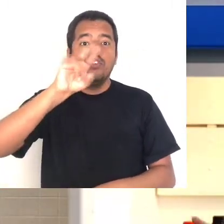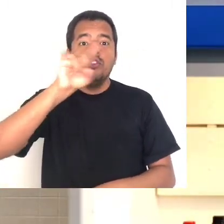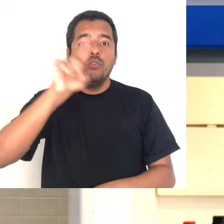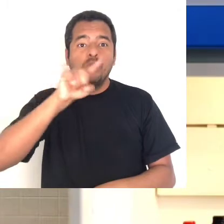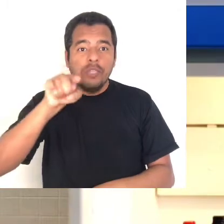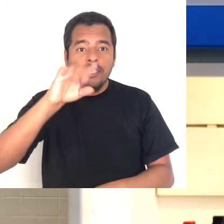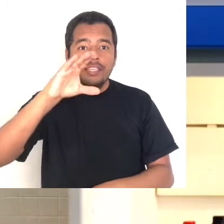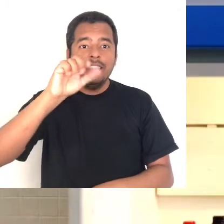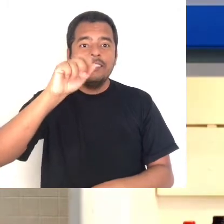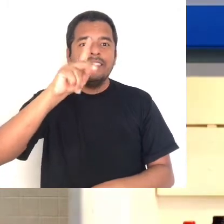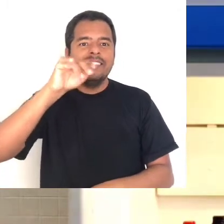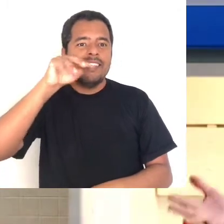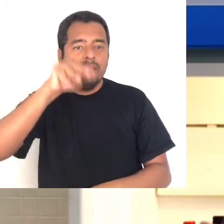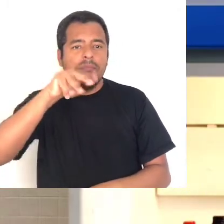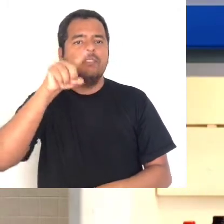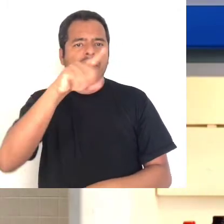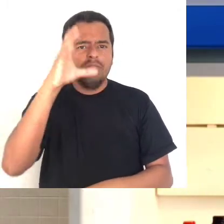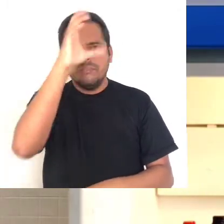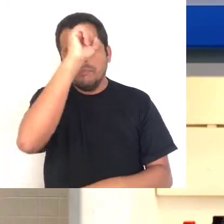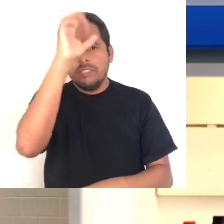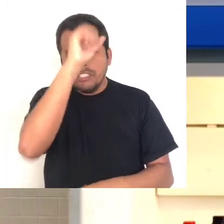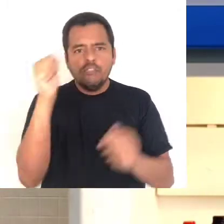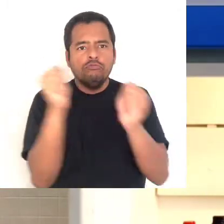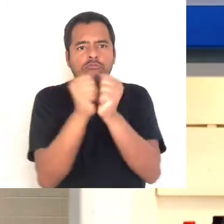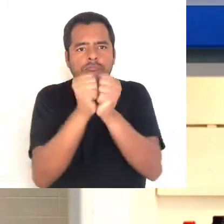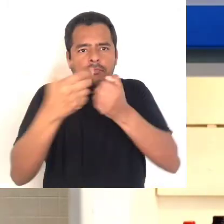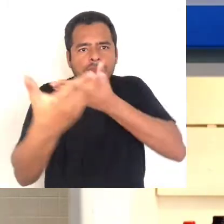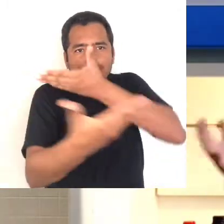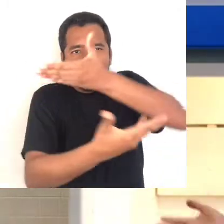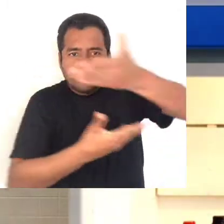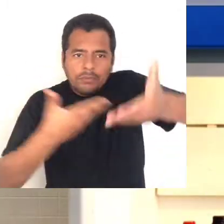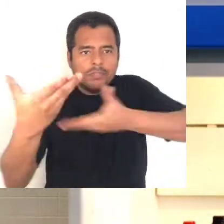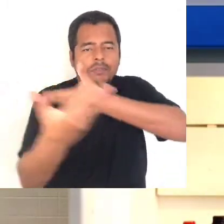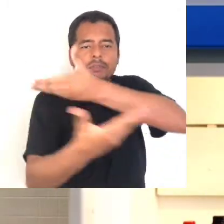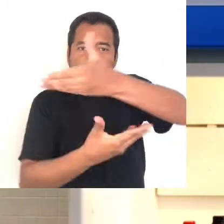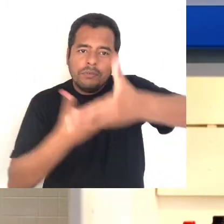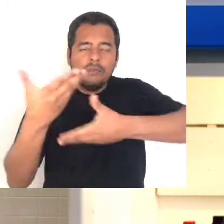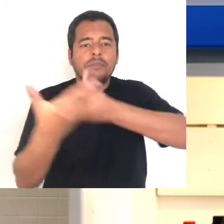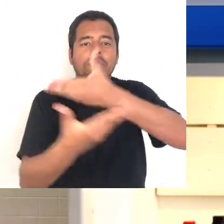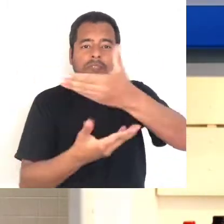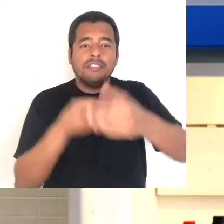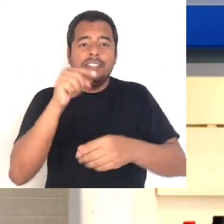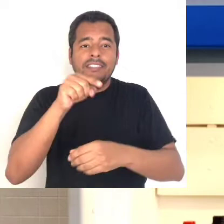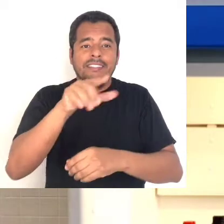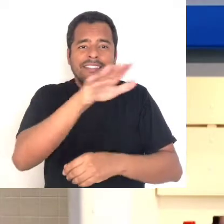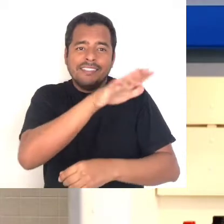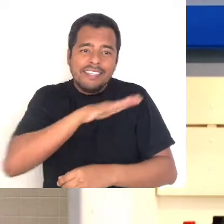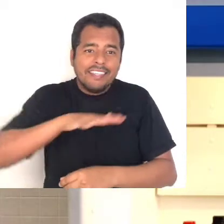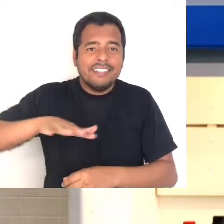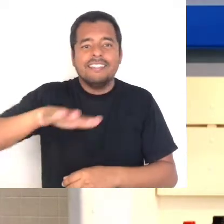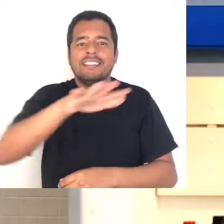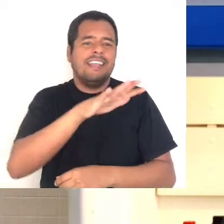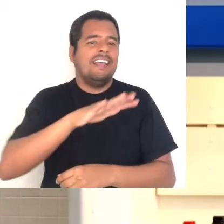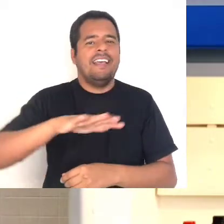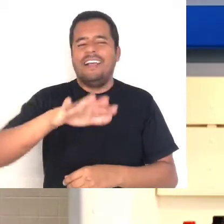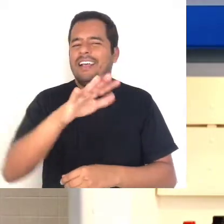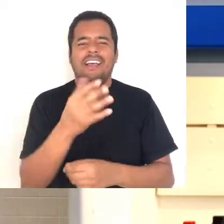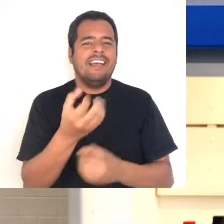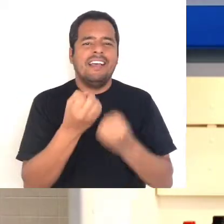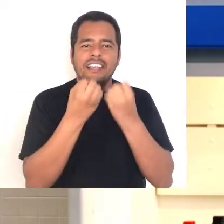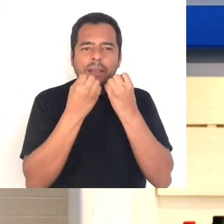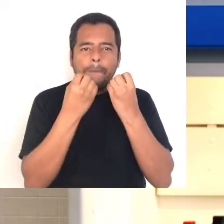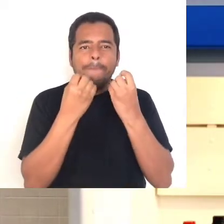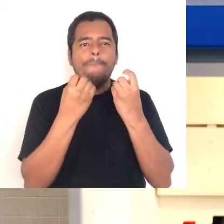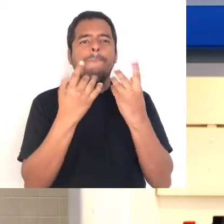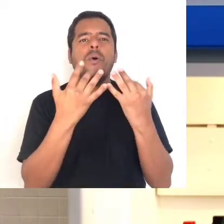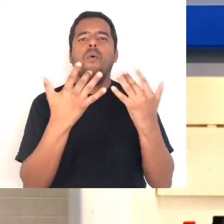pronto para estar aprendendo junto com vocês, né? Transmitindo para vocês um pouco do conhecimento dessa área tão maravilhosa que